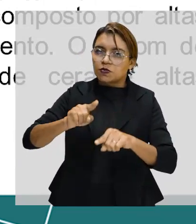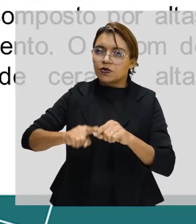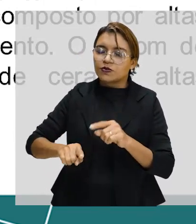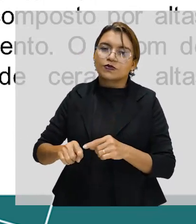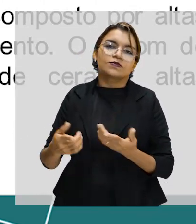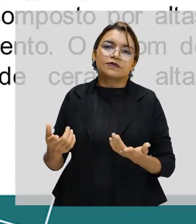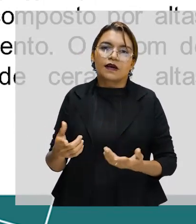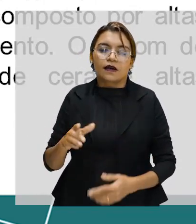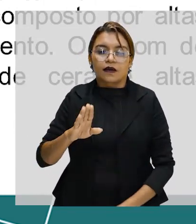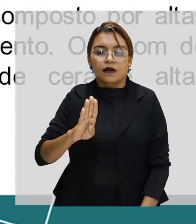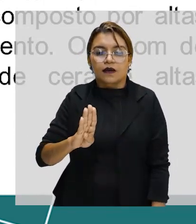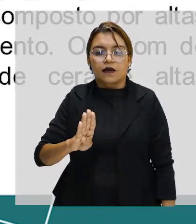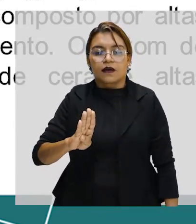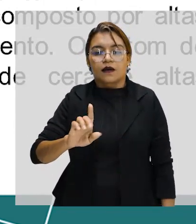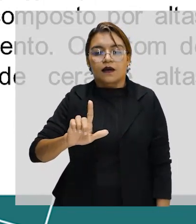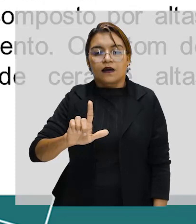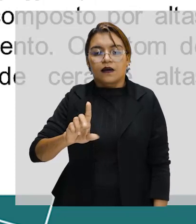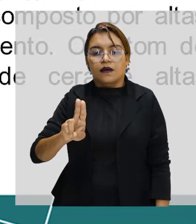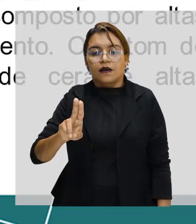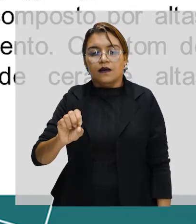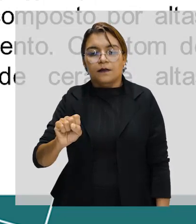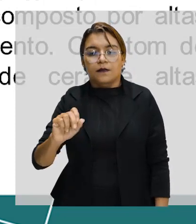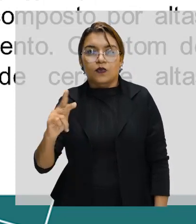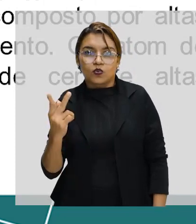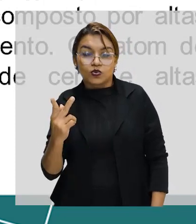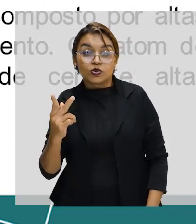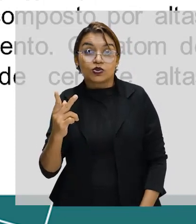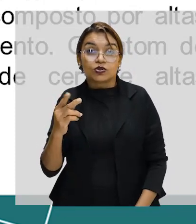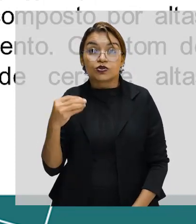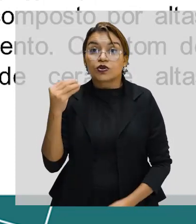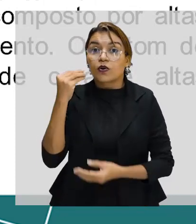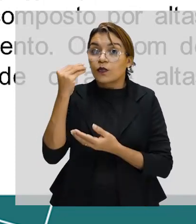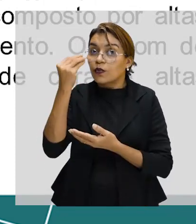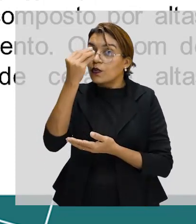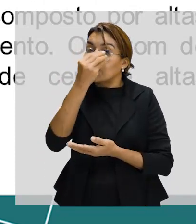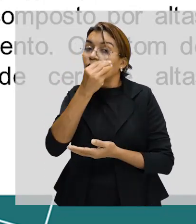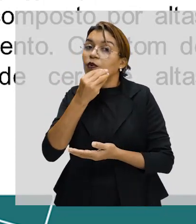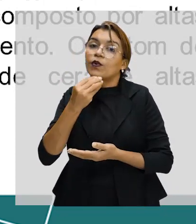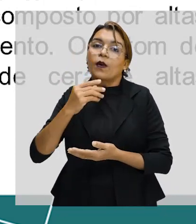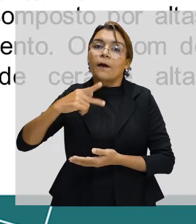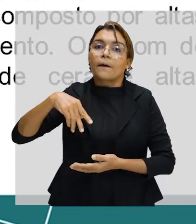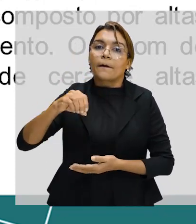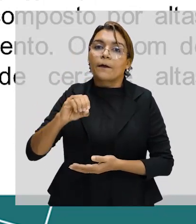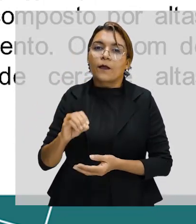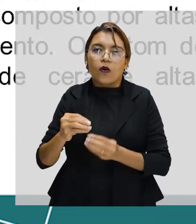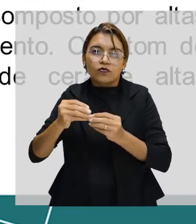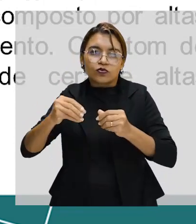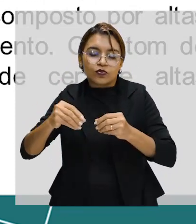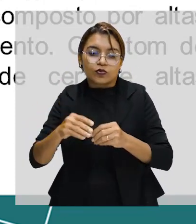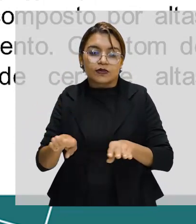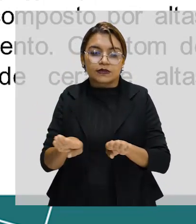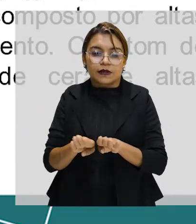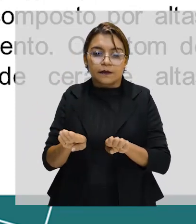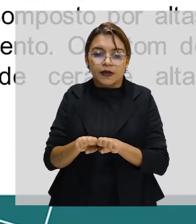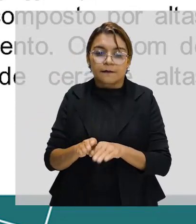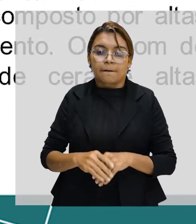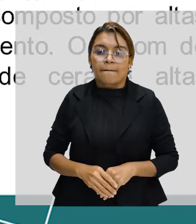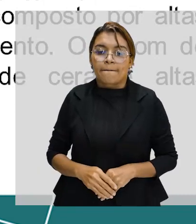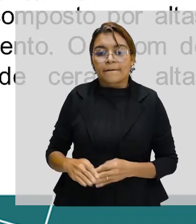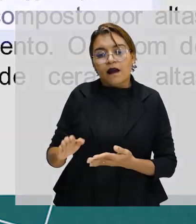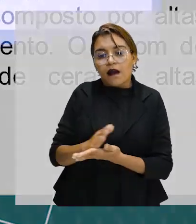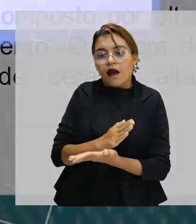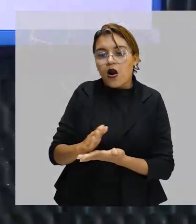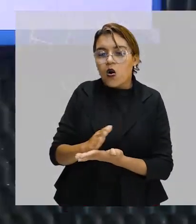blush, né? O pó facial. Estão entre os ingredientes, nós vamos ter o que? Os talcos e os